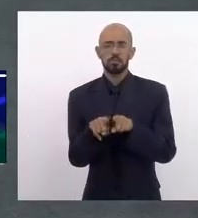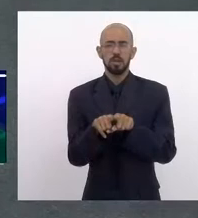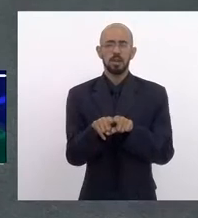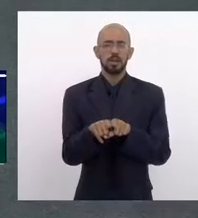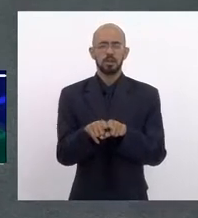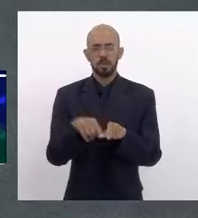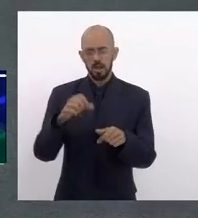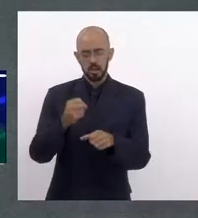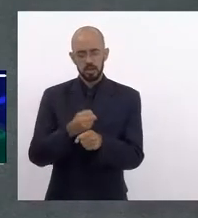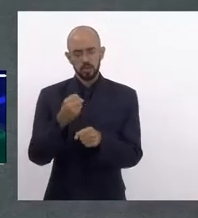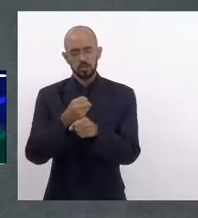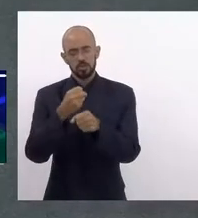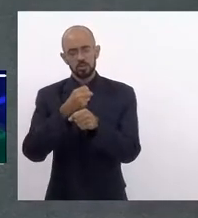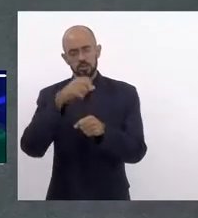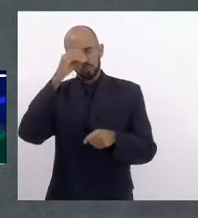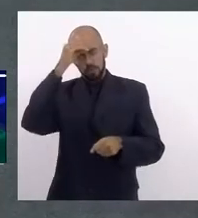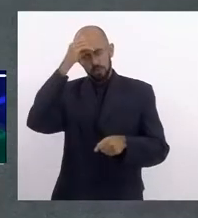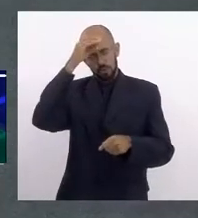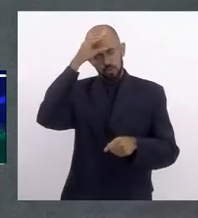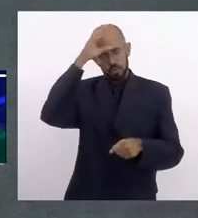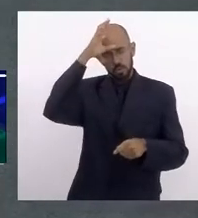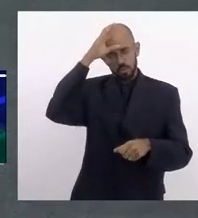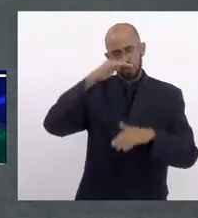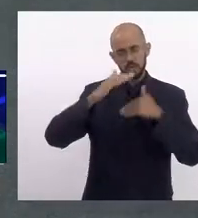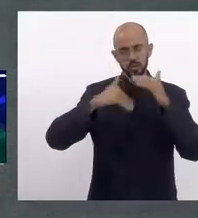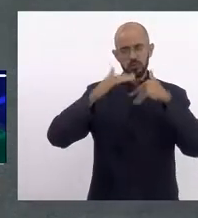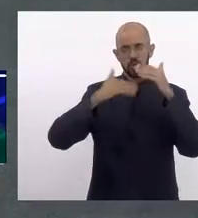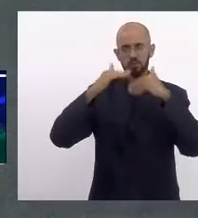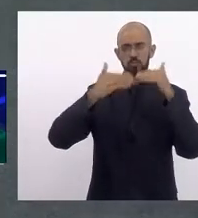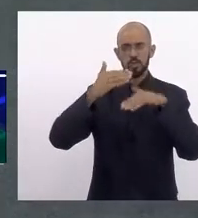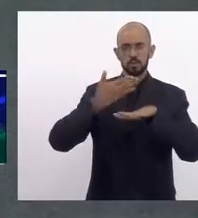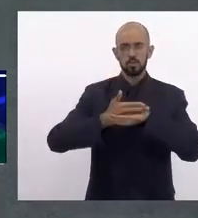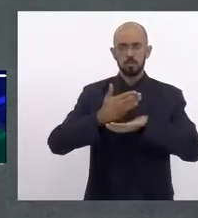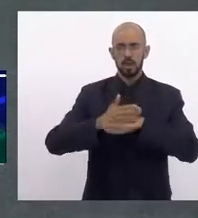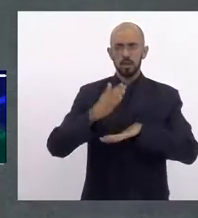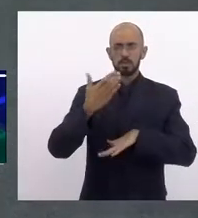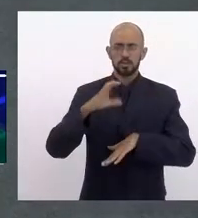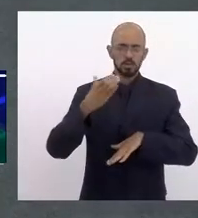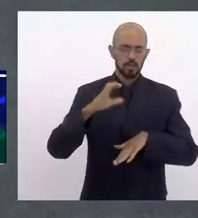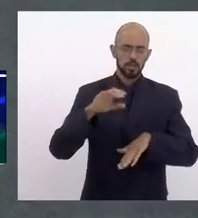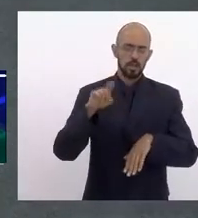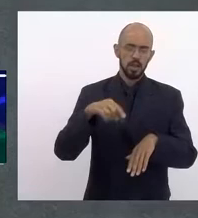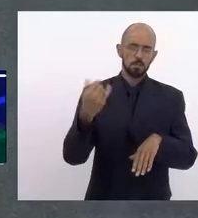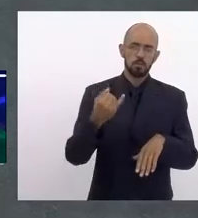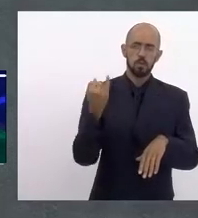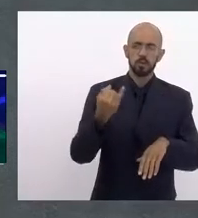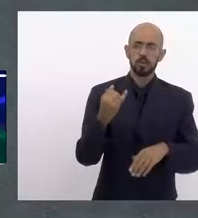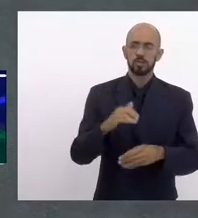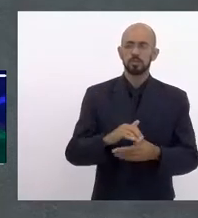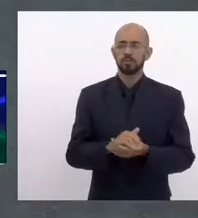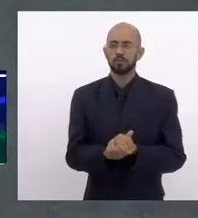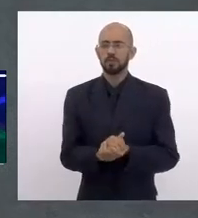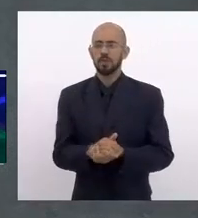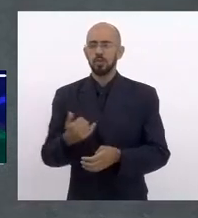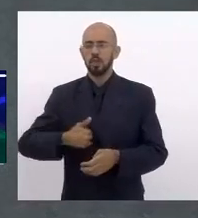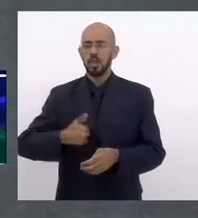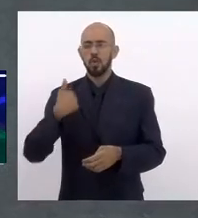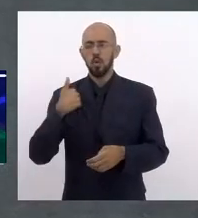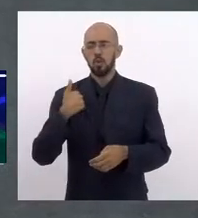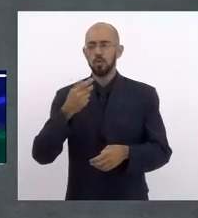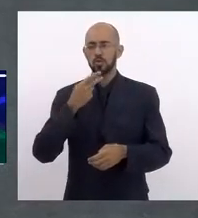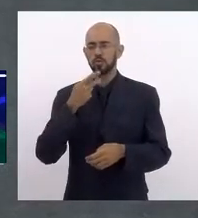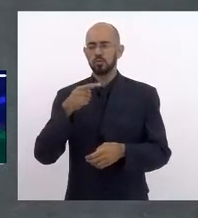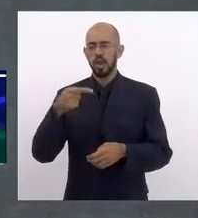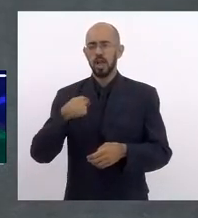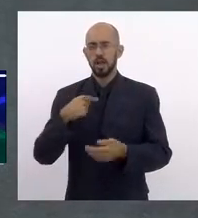de conhecimento, de desenvolvimento de práticas científicas, é muito importante, tem muito potencial. Hoje eu tenho orgulho de dizer que a instituição que eu